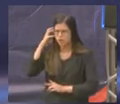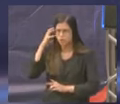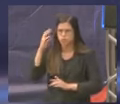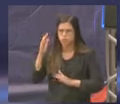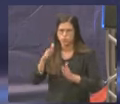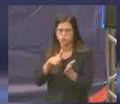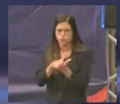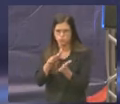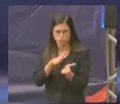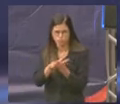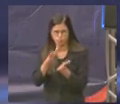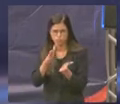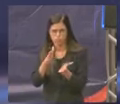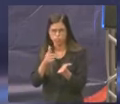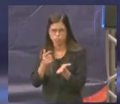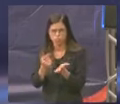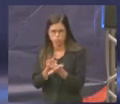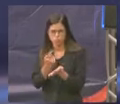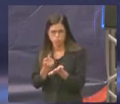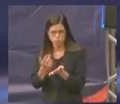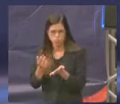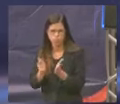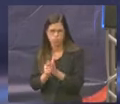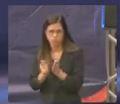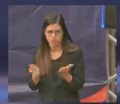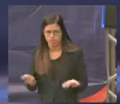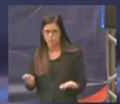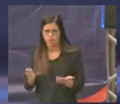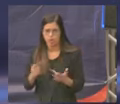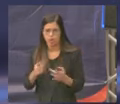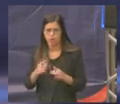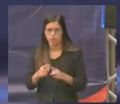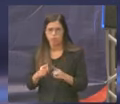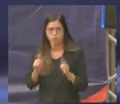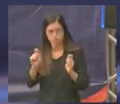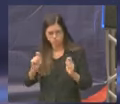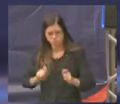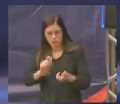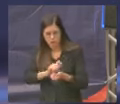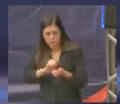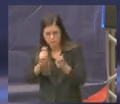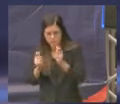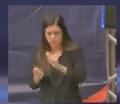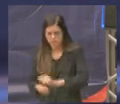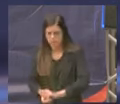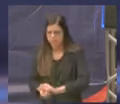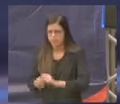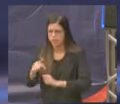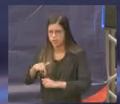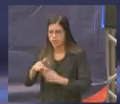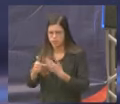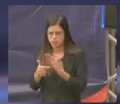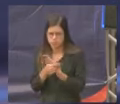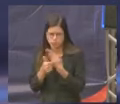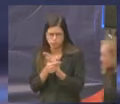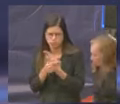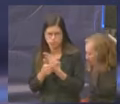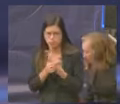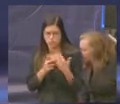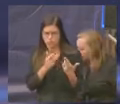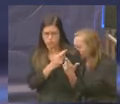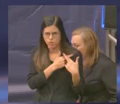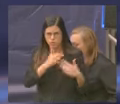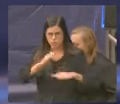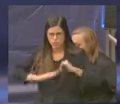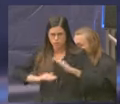impressa. Ser versátil é um atributo que o profissional